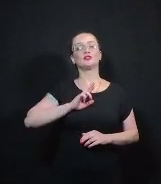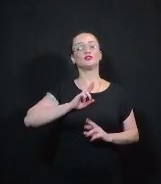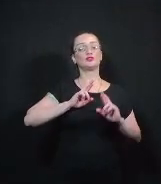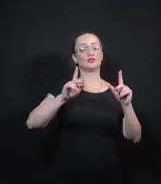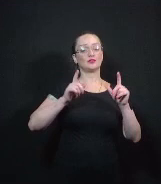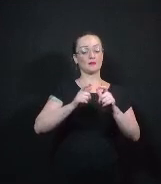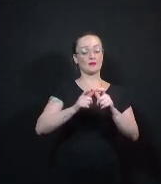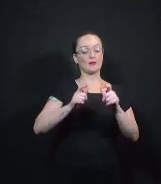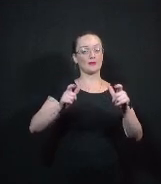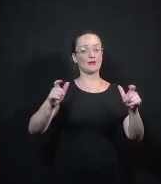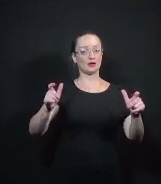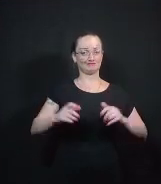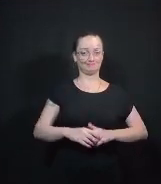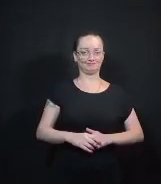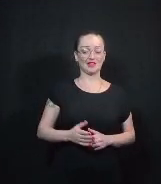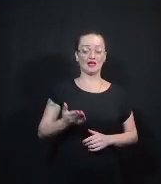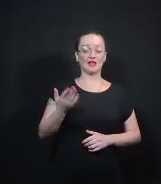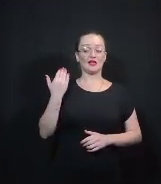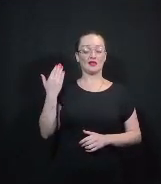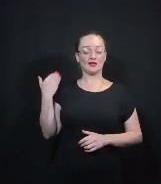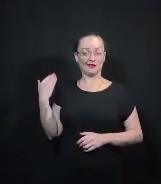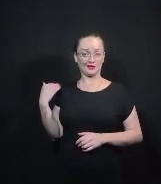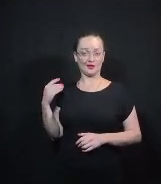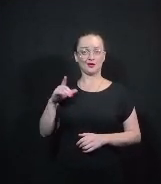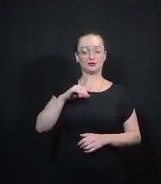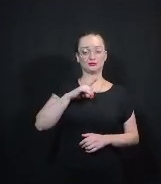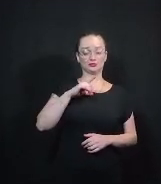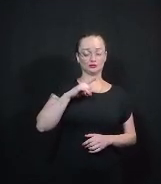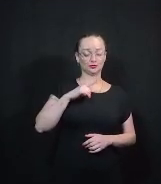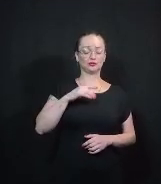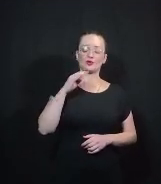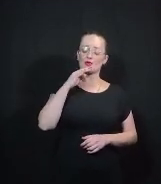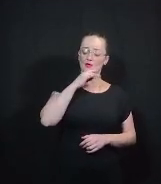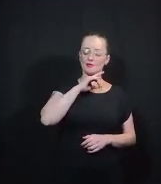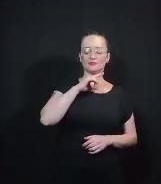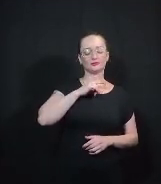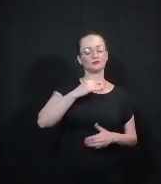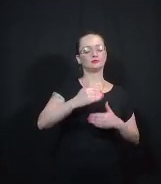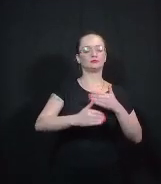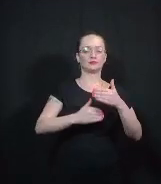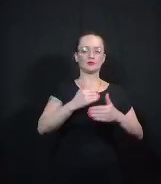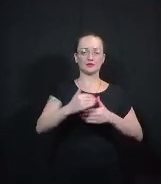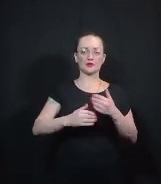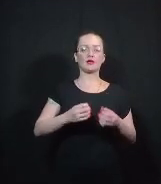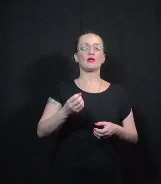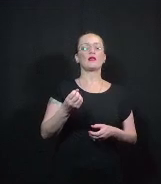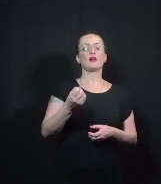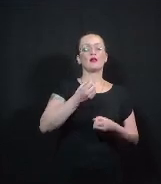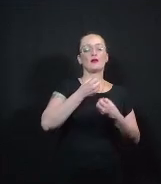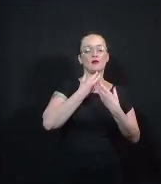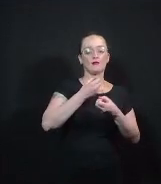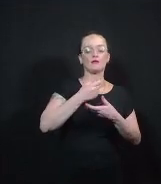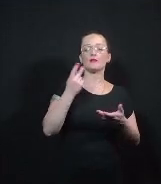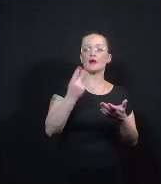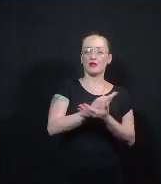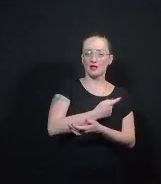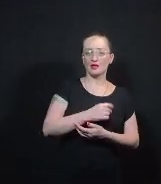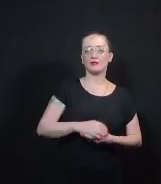dimensão. Se antes a gente tinha, obviamente, processos desinformativos que